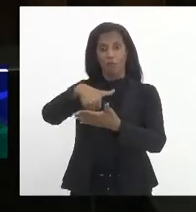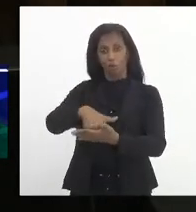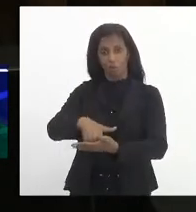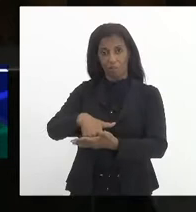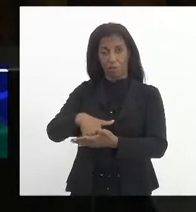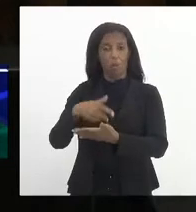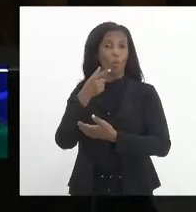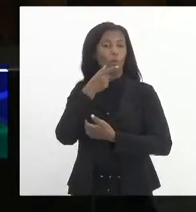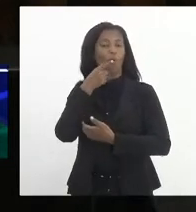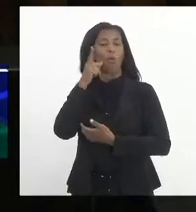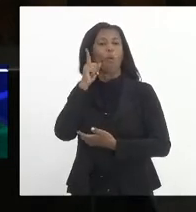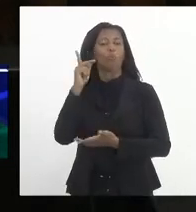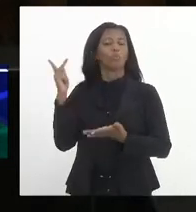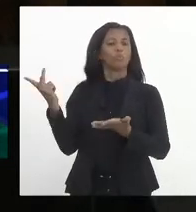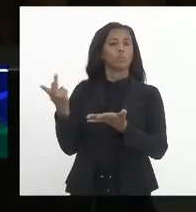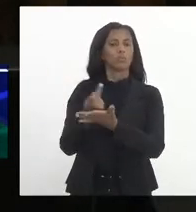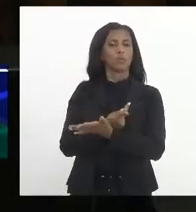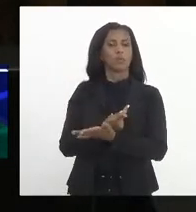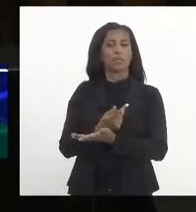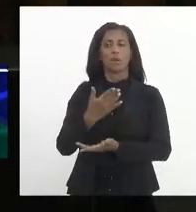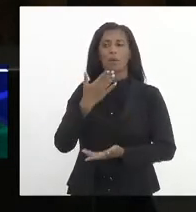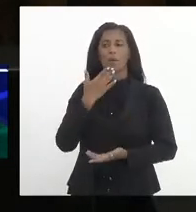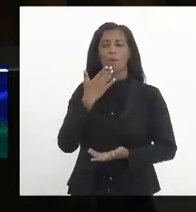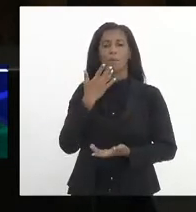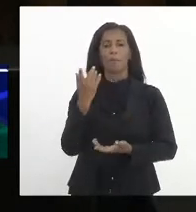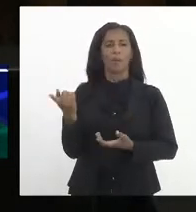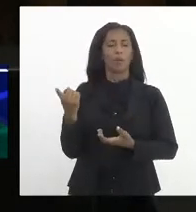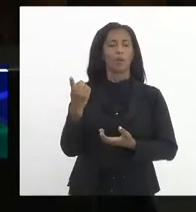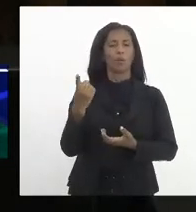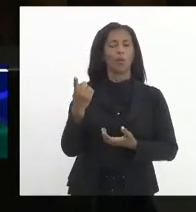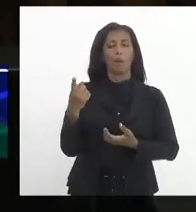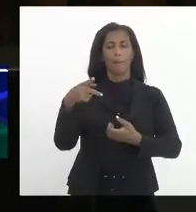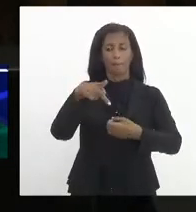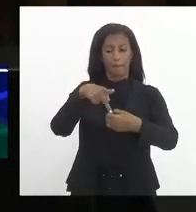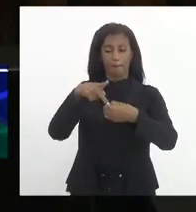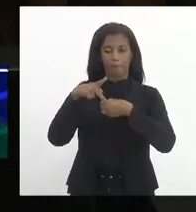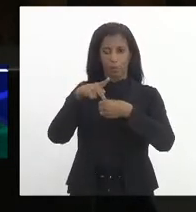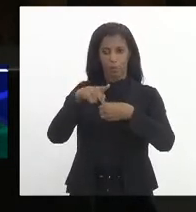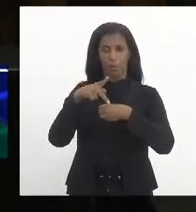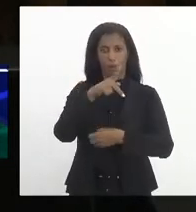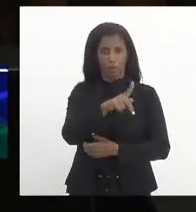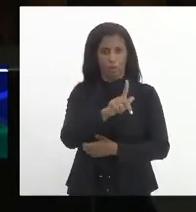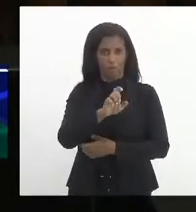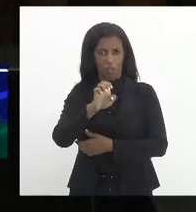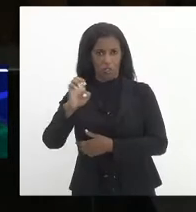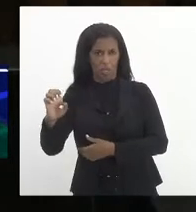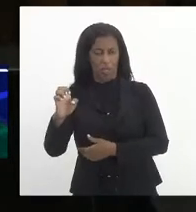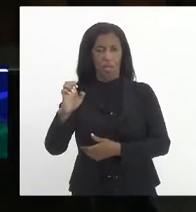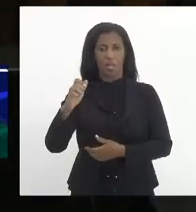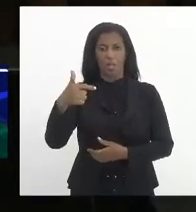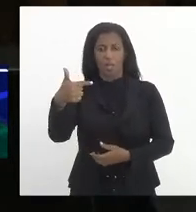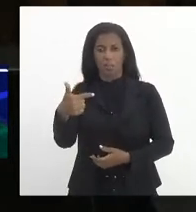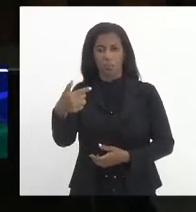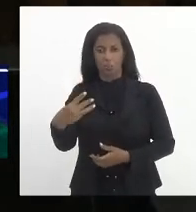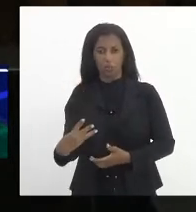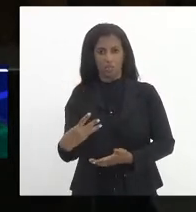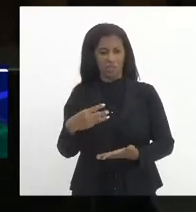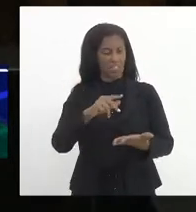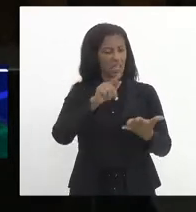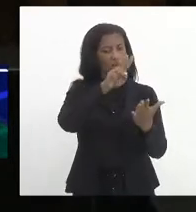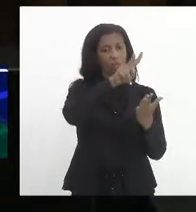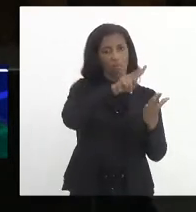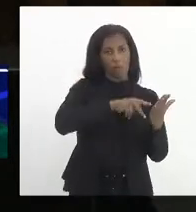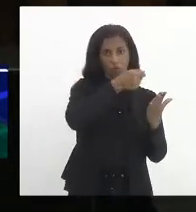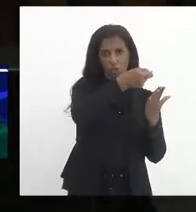pela recondução do Procurador Rodrigo áreas que nem na primeira nem segunda recondução Veio pela lista